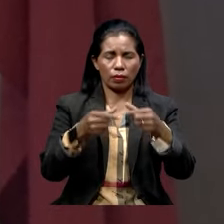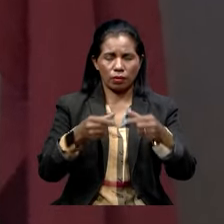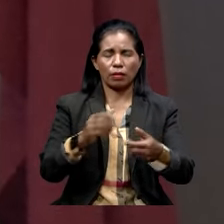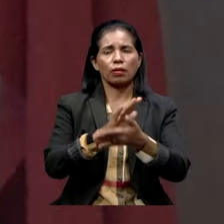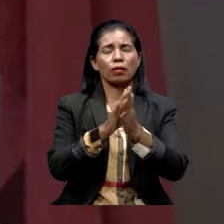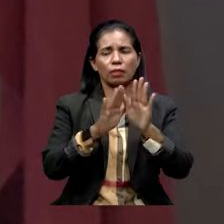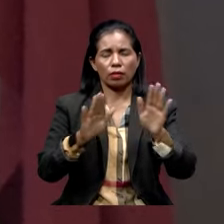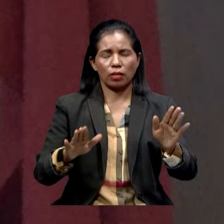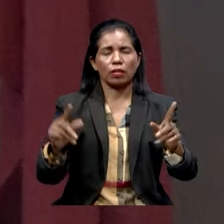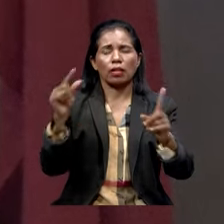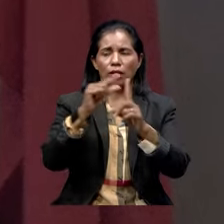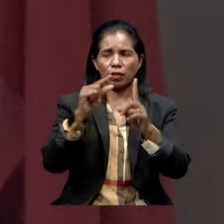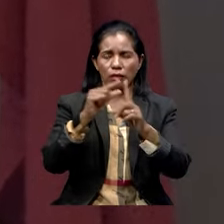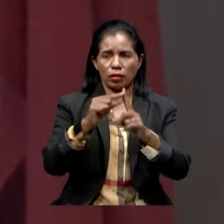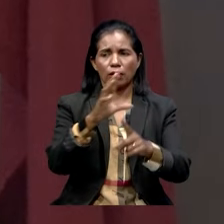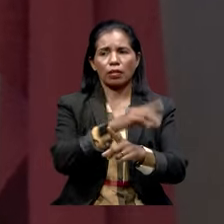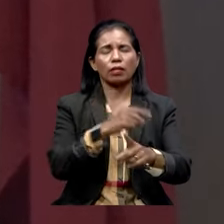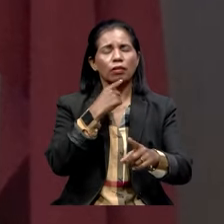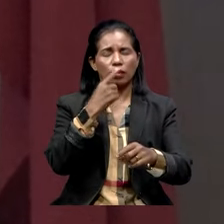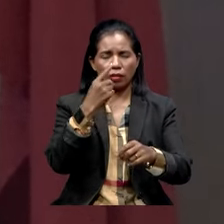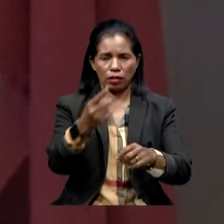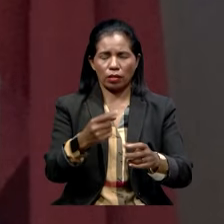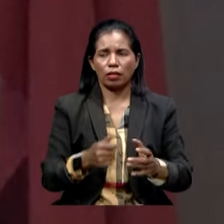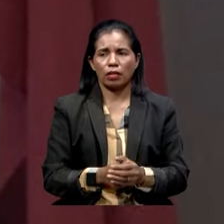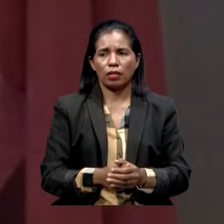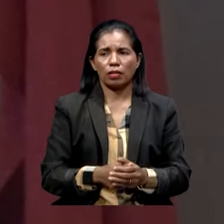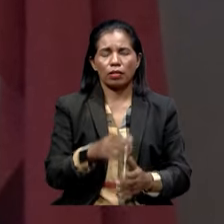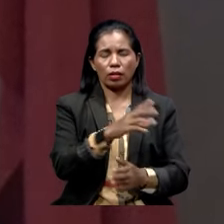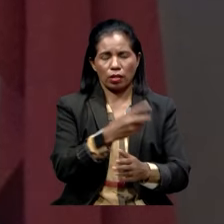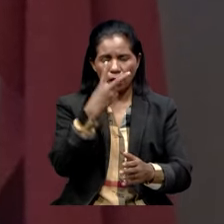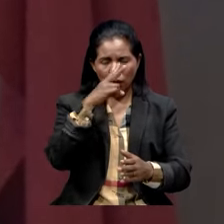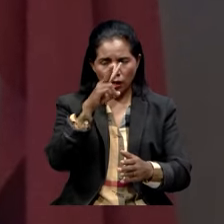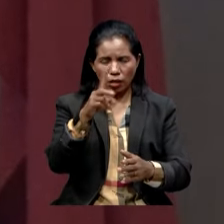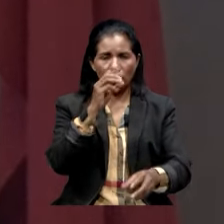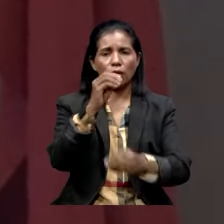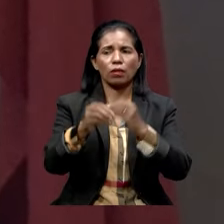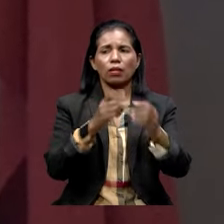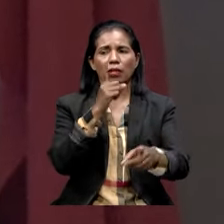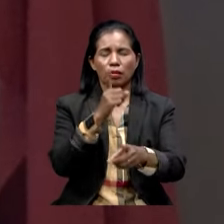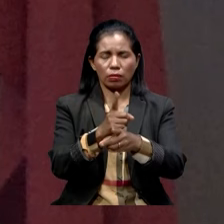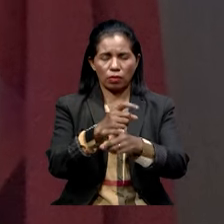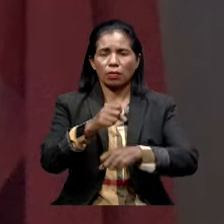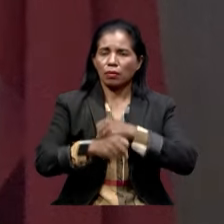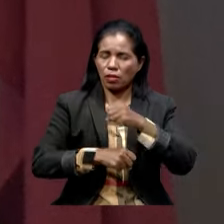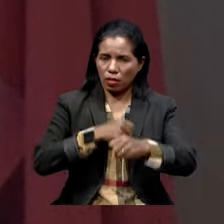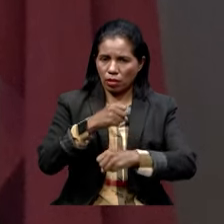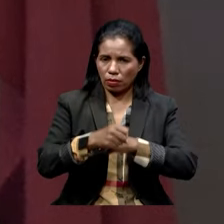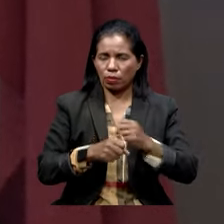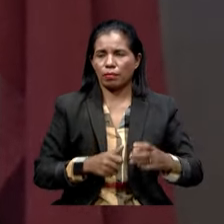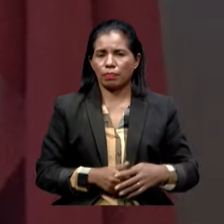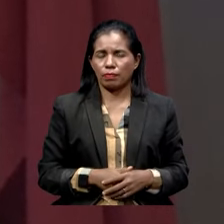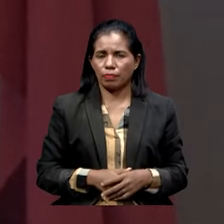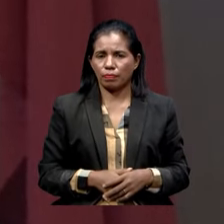São palavras de alguém que entende o verdadeiro significado do sacrifício.